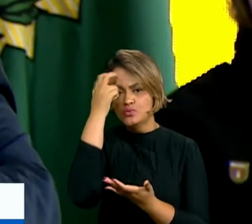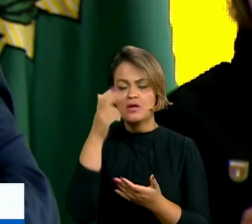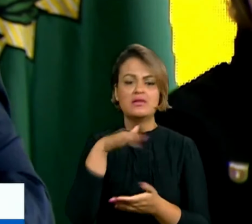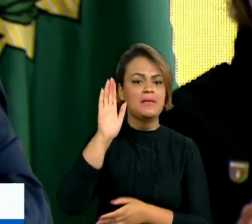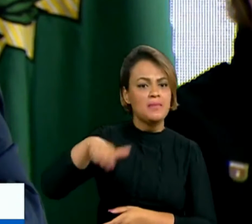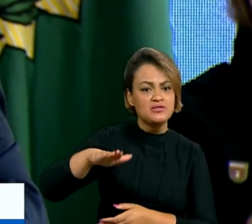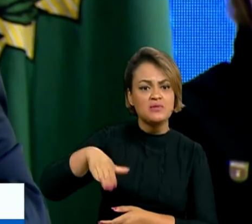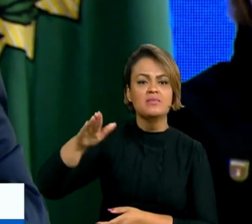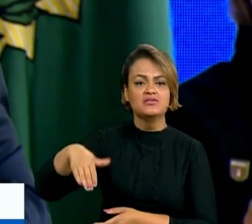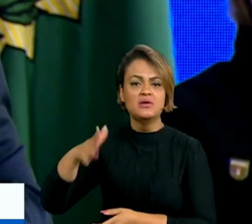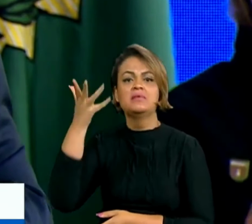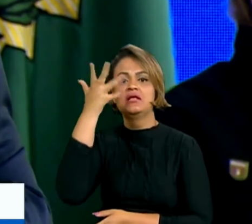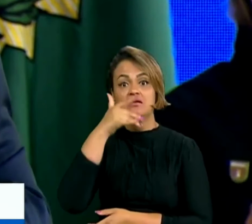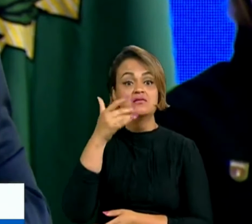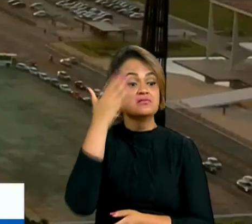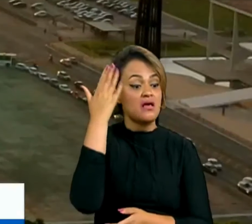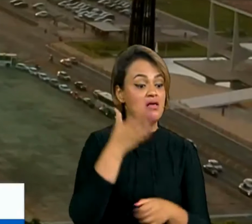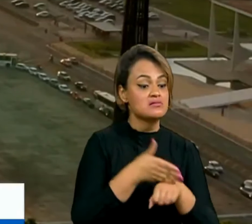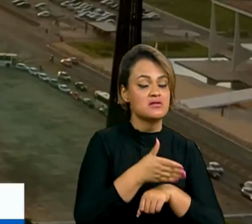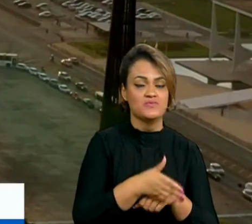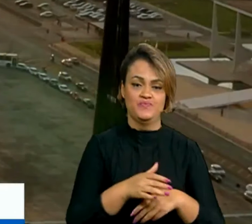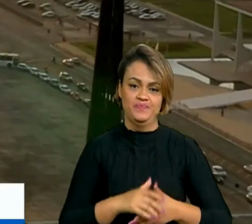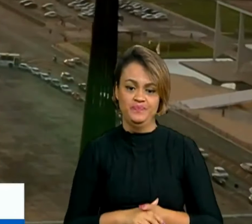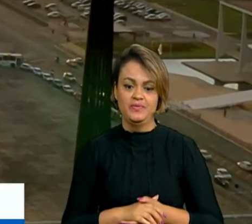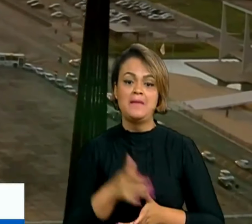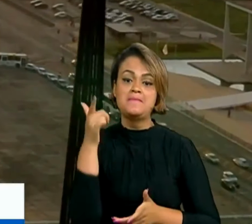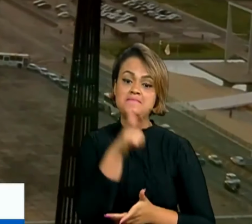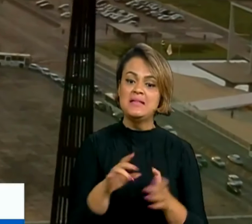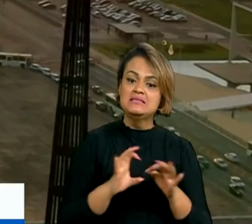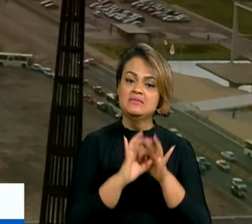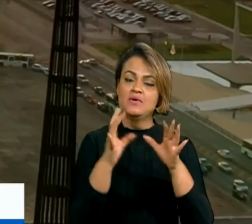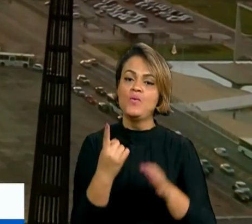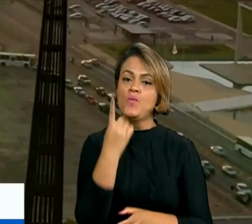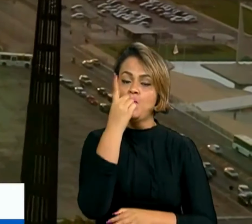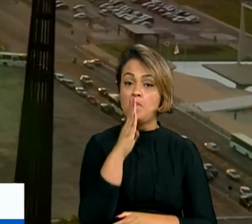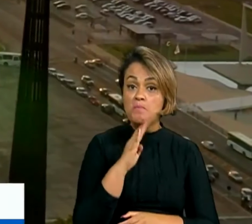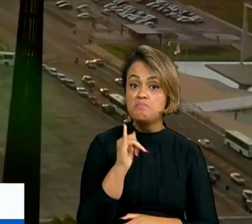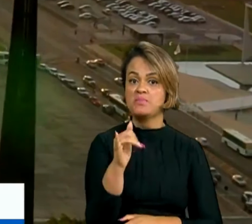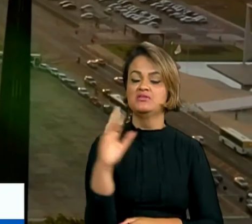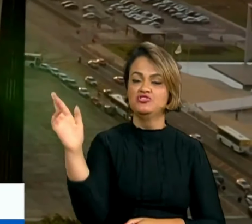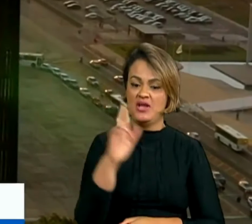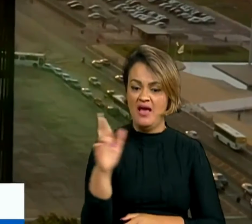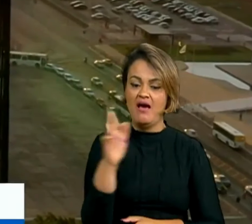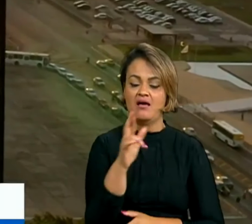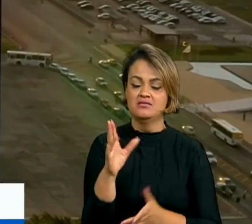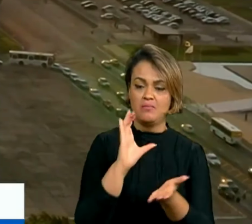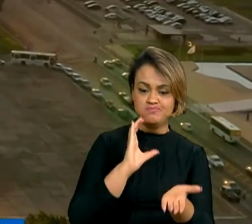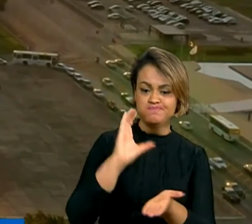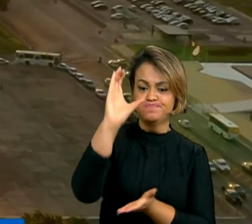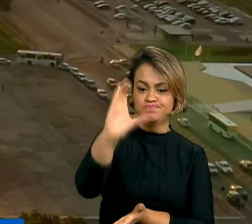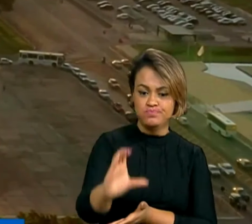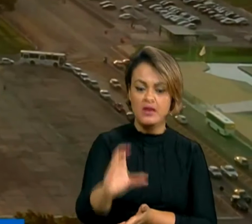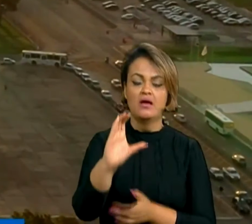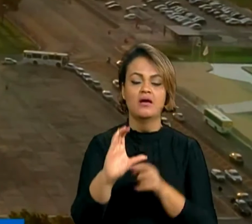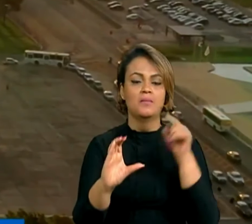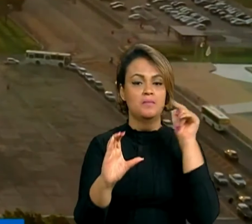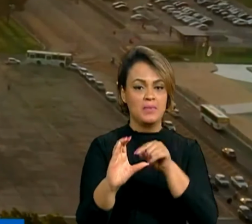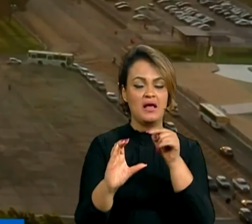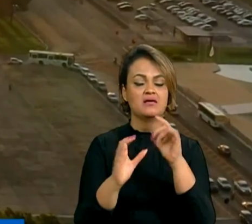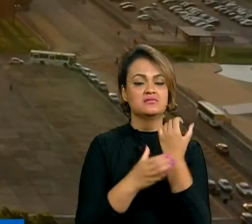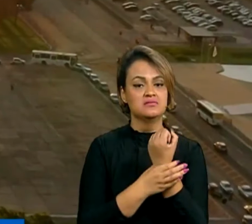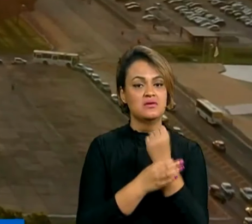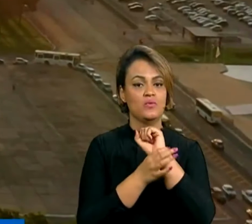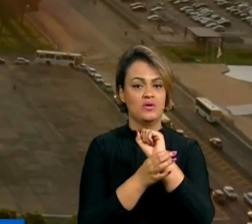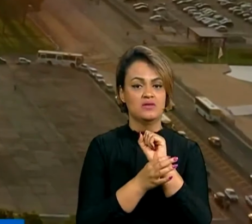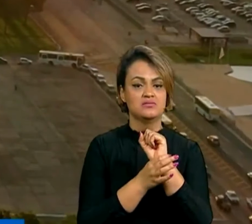as nossas crianças não têm acesso. Também foram liberados R$1 bilhão em recursos do Fundo Nacional de